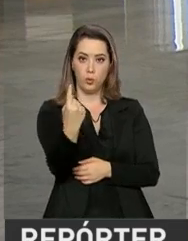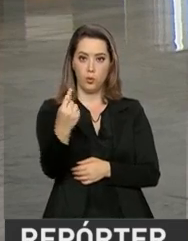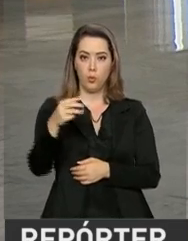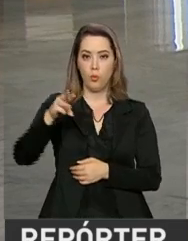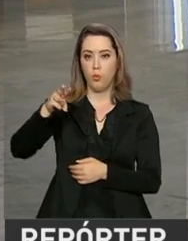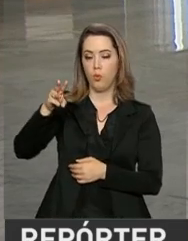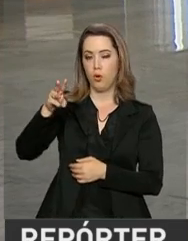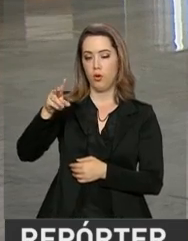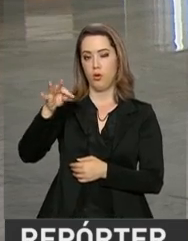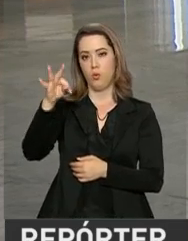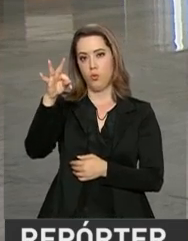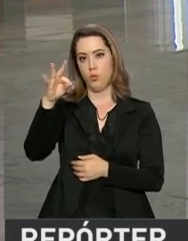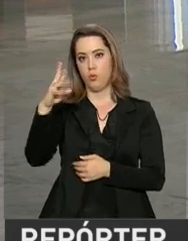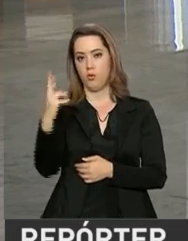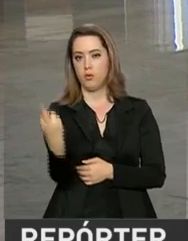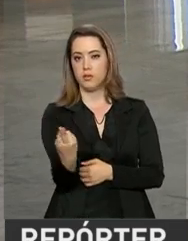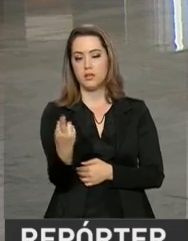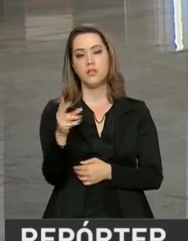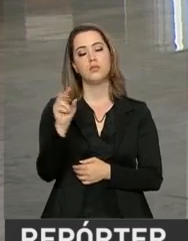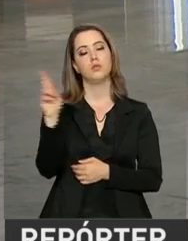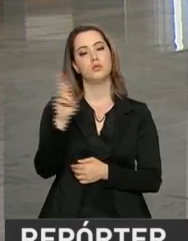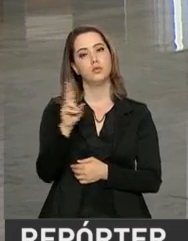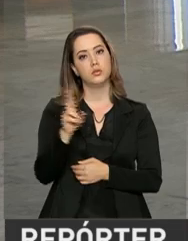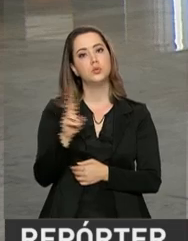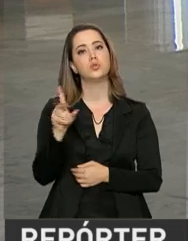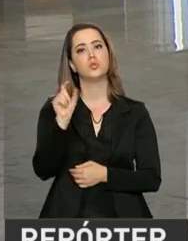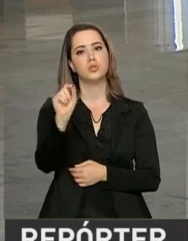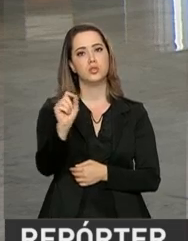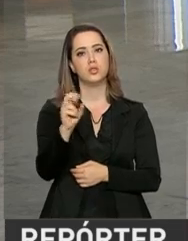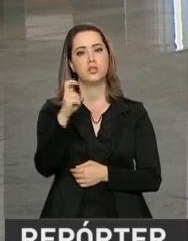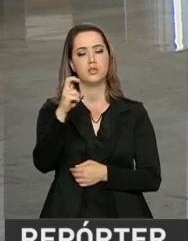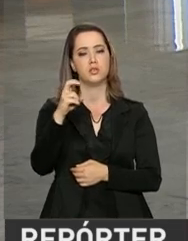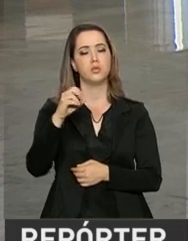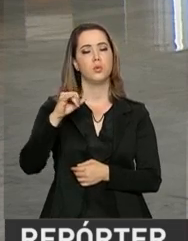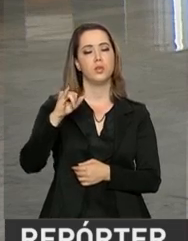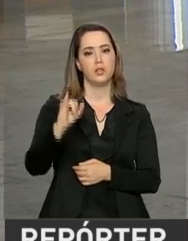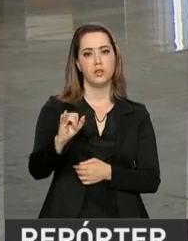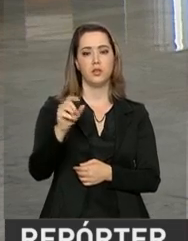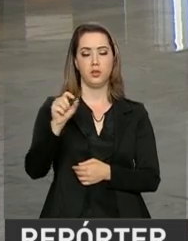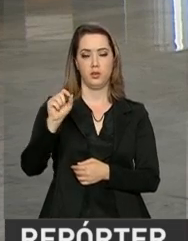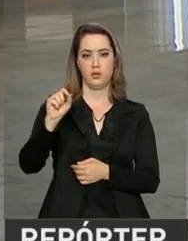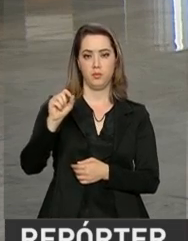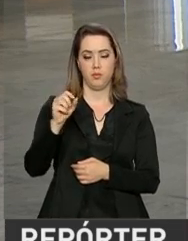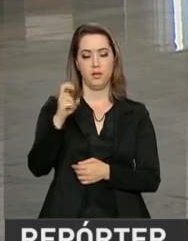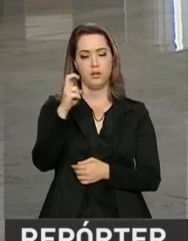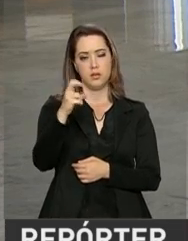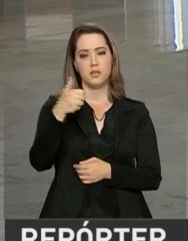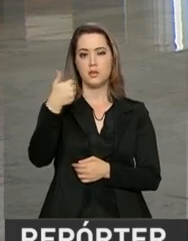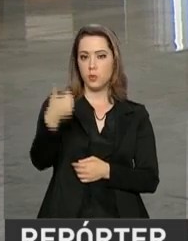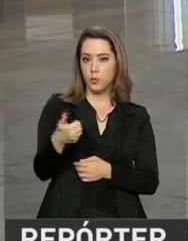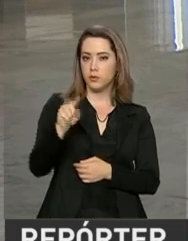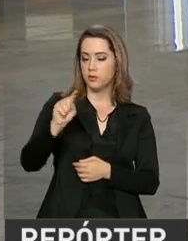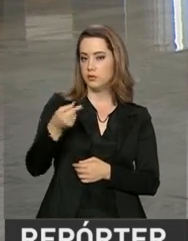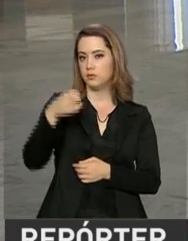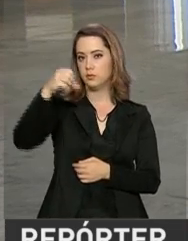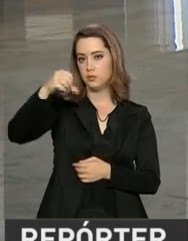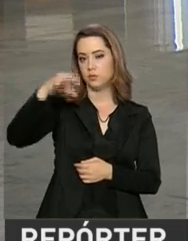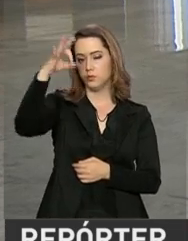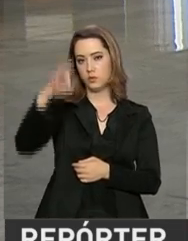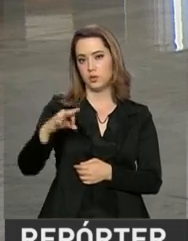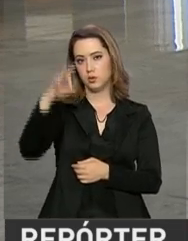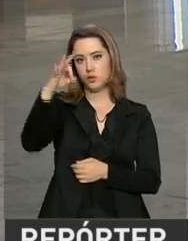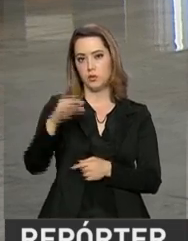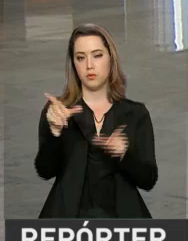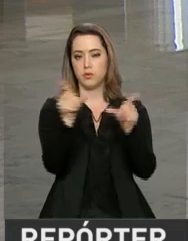deais O que representa aí R 51,9 do PIB o produto interno bruto brasileiro bom falando